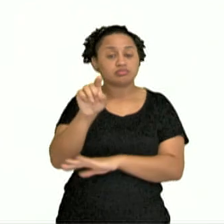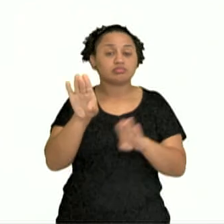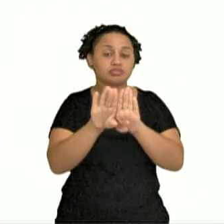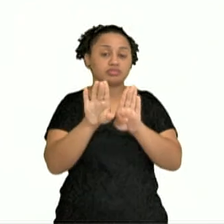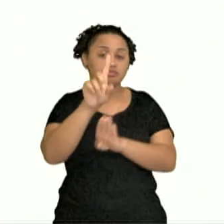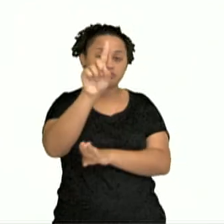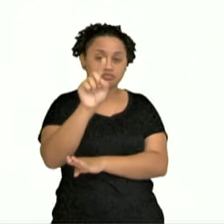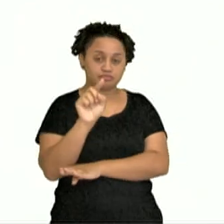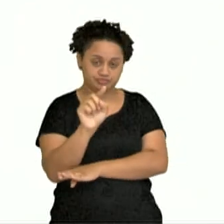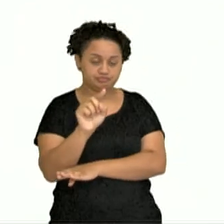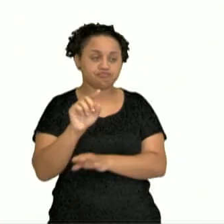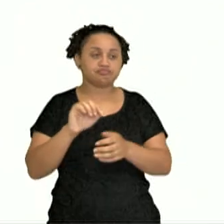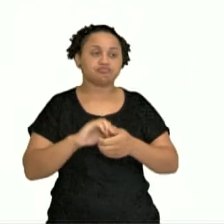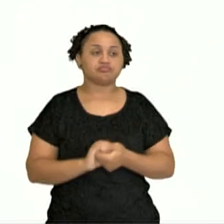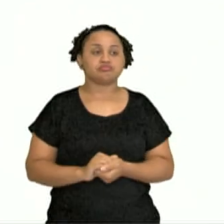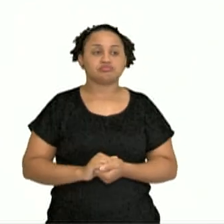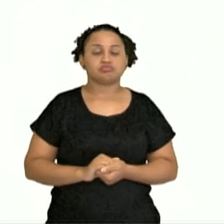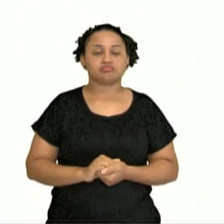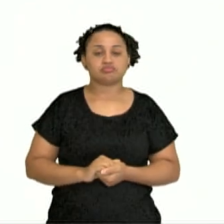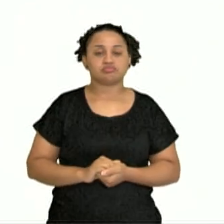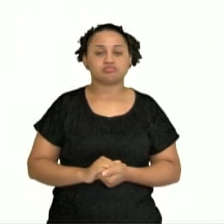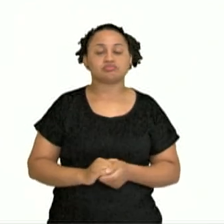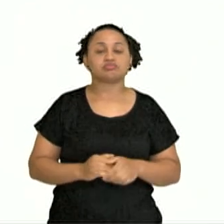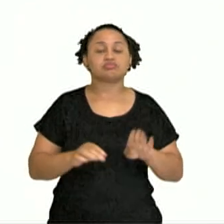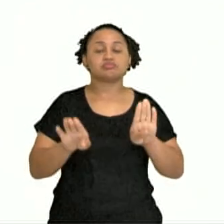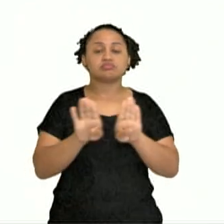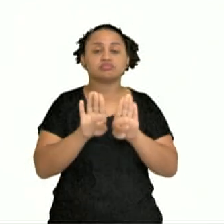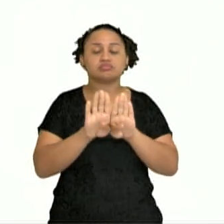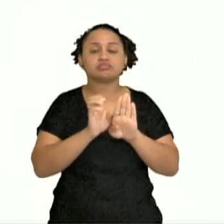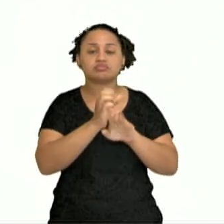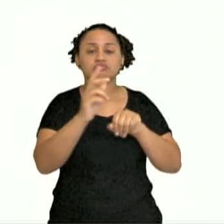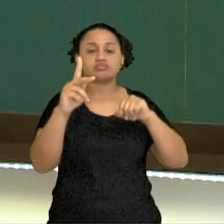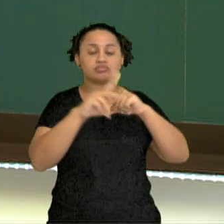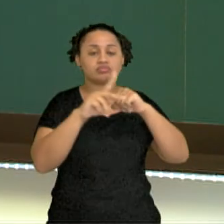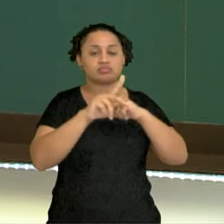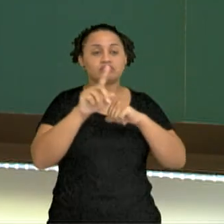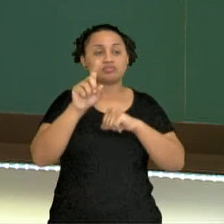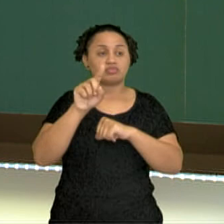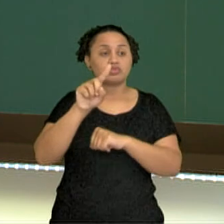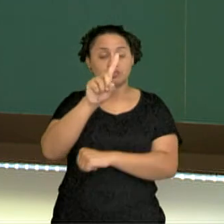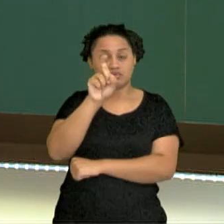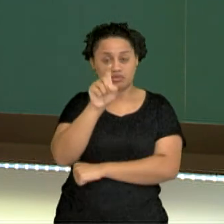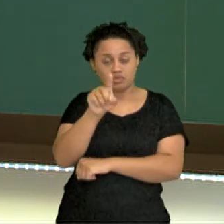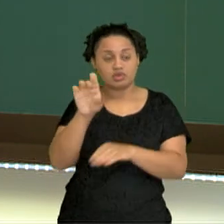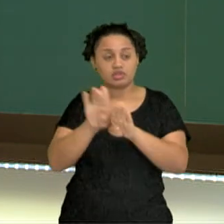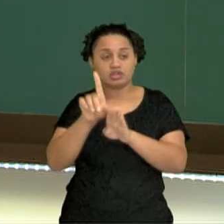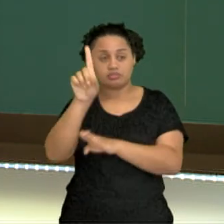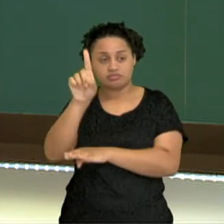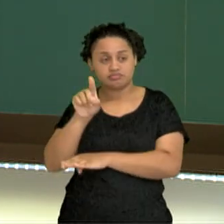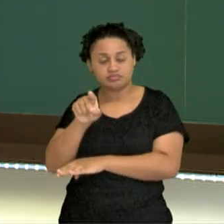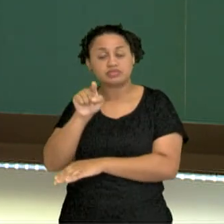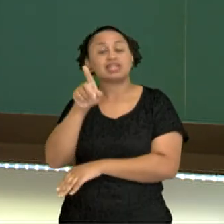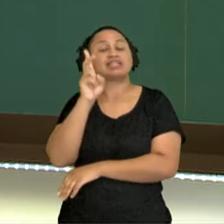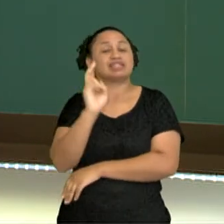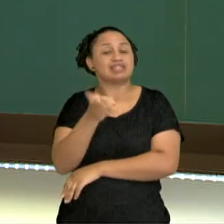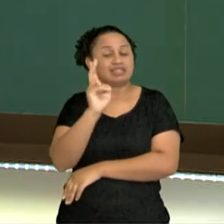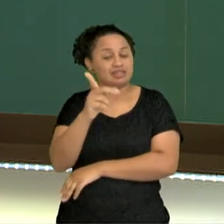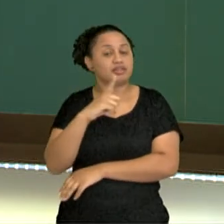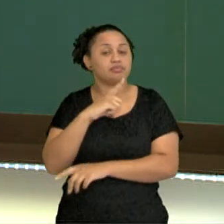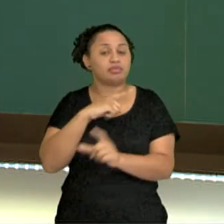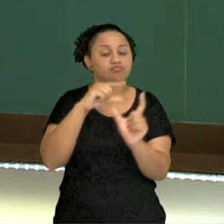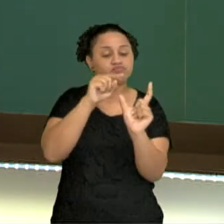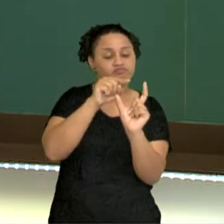interrogação. E também os pronomes interrogativos e exclamativos, a gente aprendeu que eles sempre